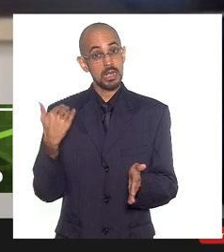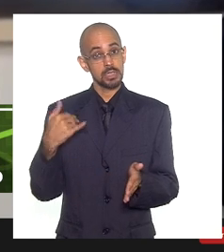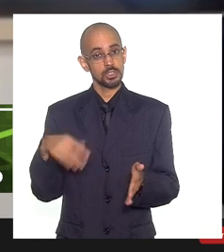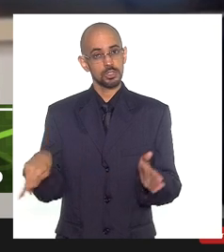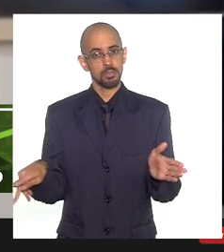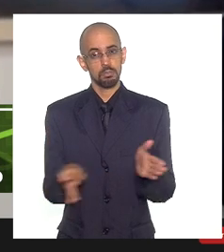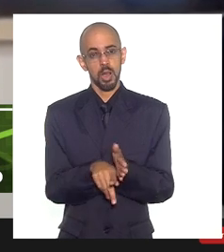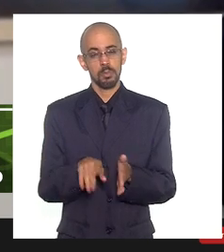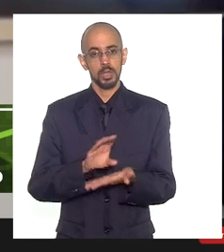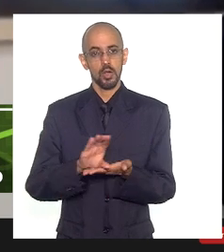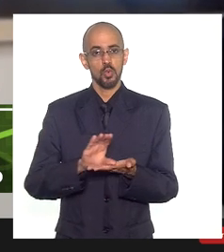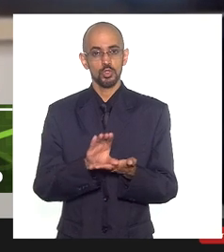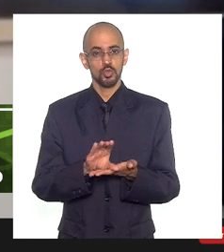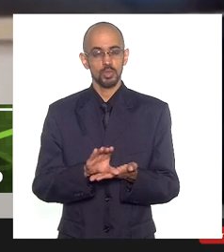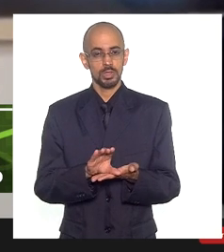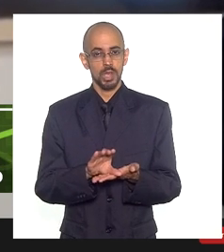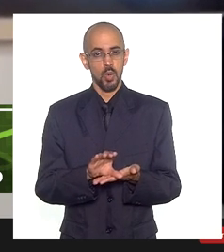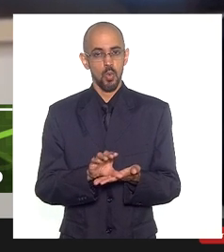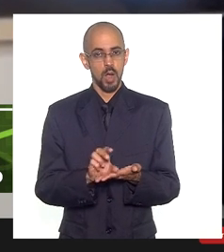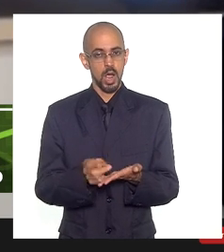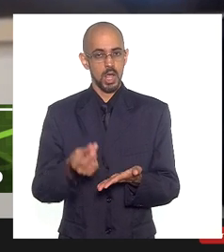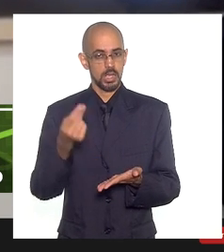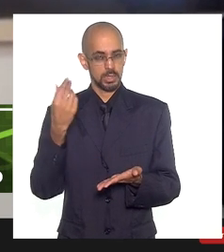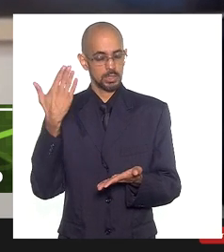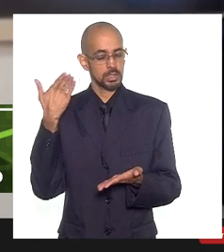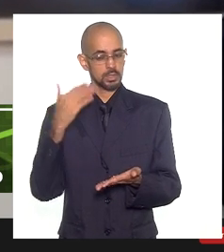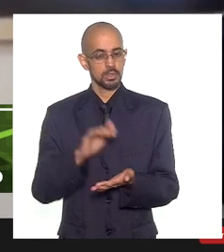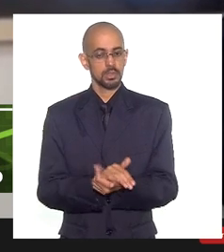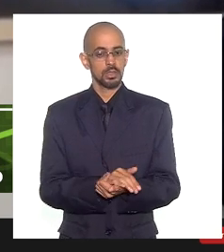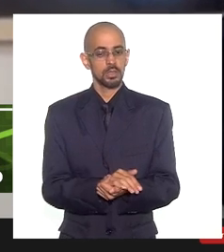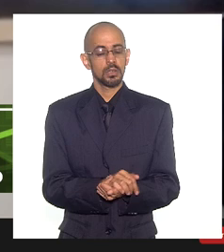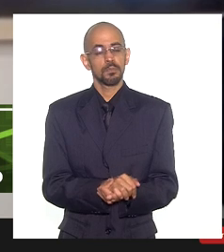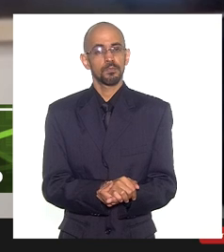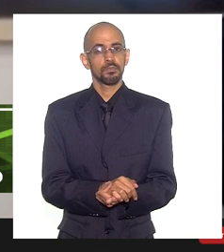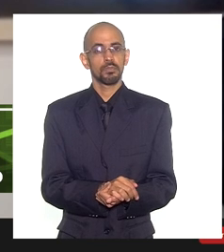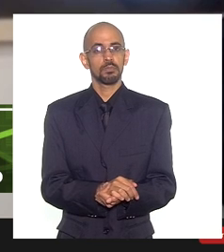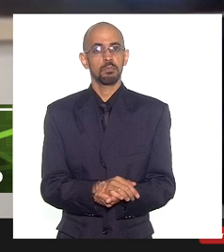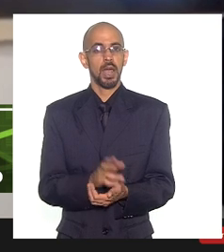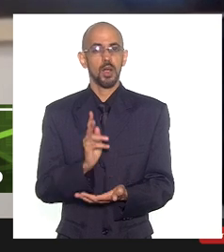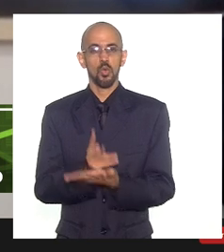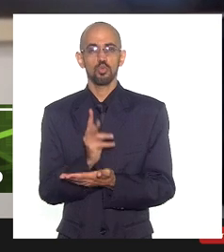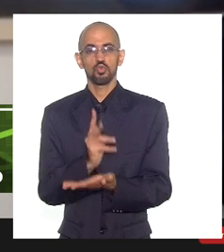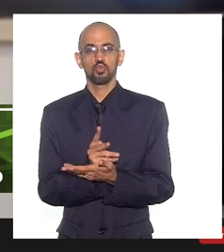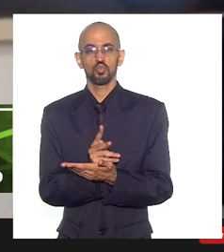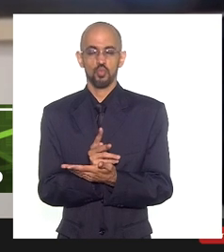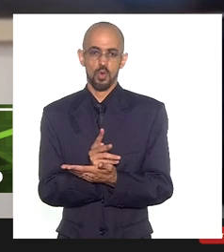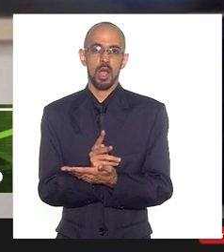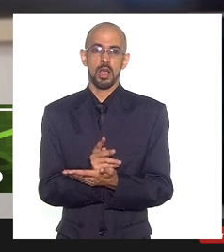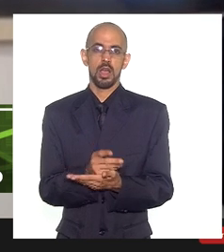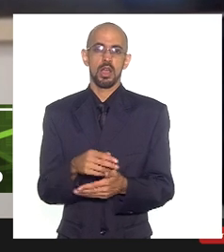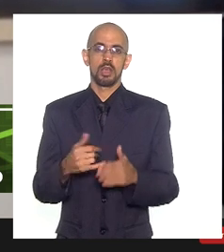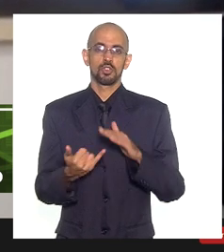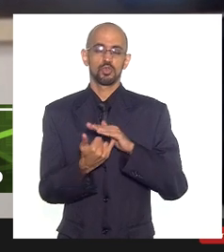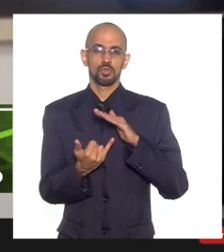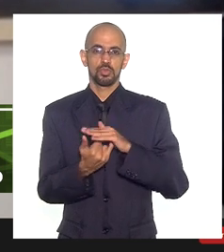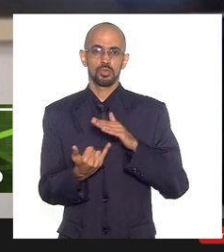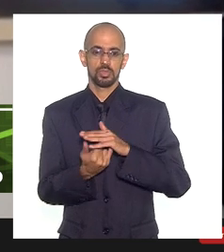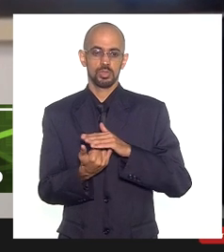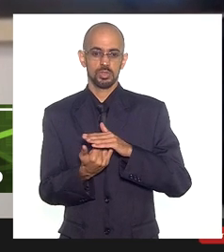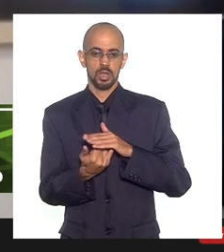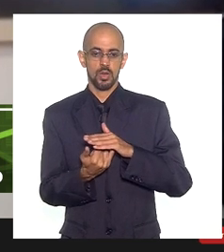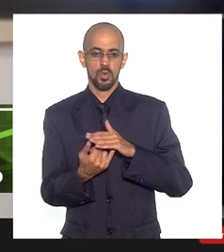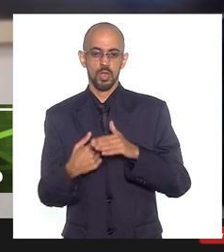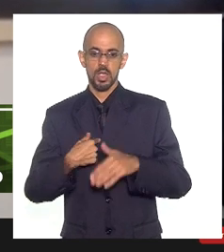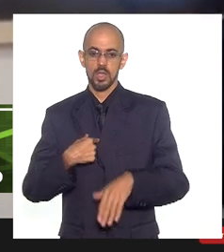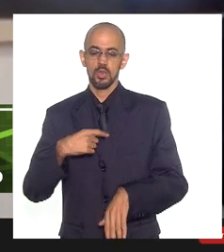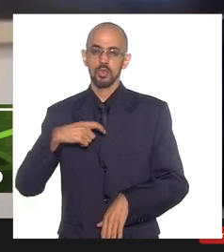questão relevante para a manutenção da instituição. Eu já tive a oportunidade, assim que assumimos na subsecretaria,